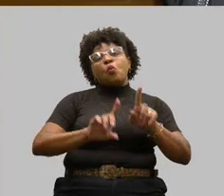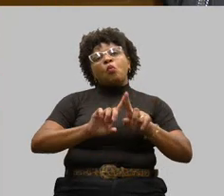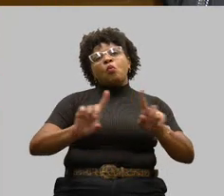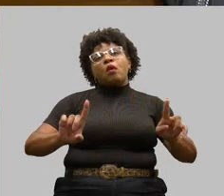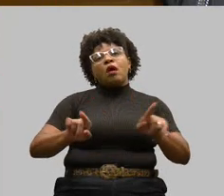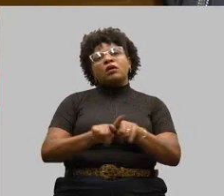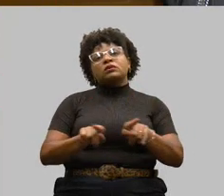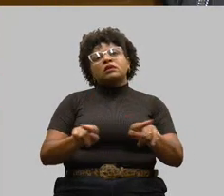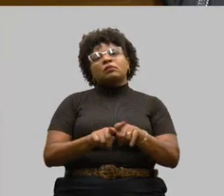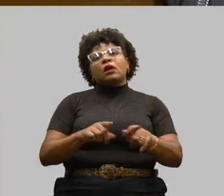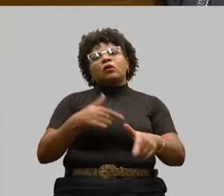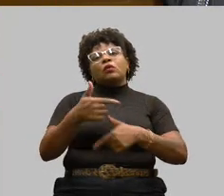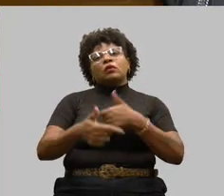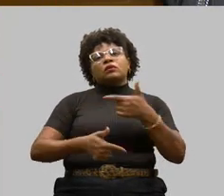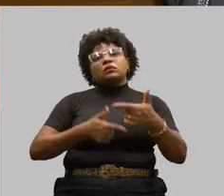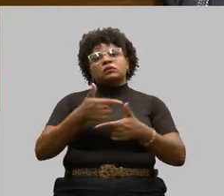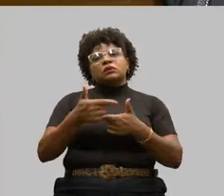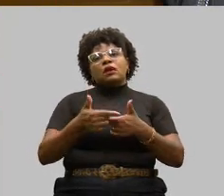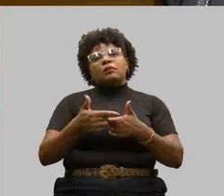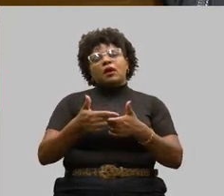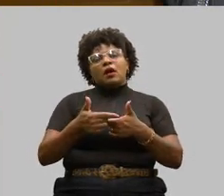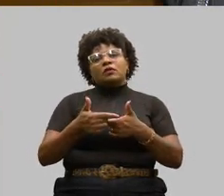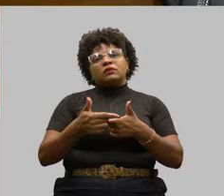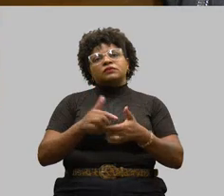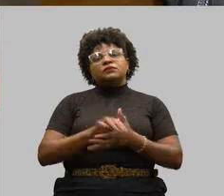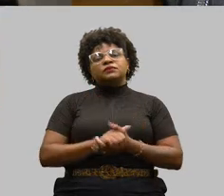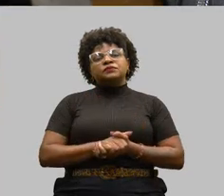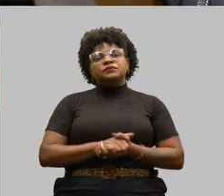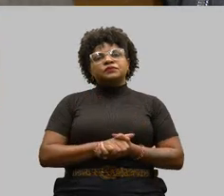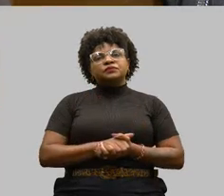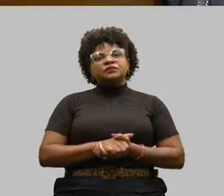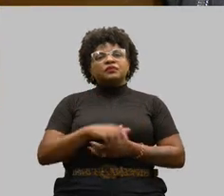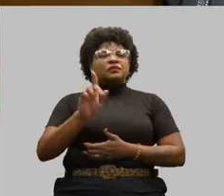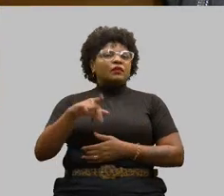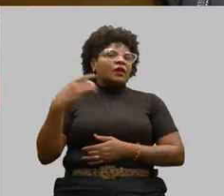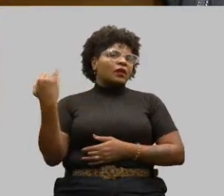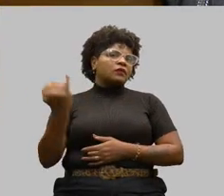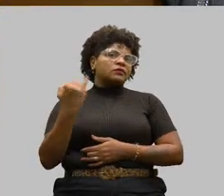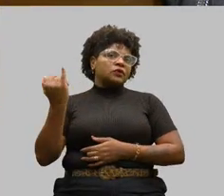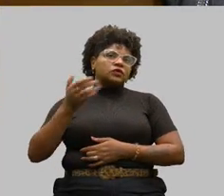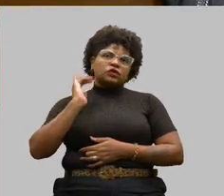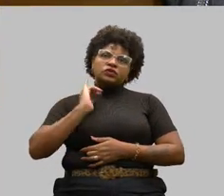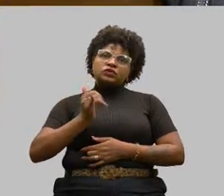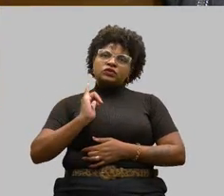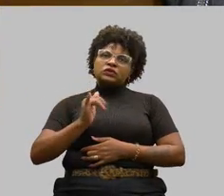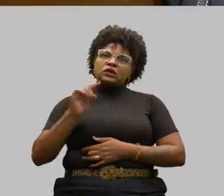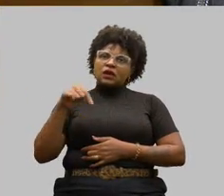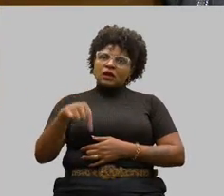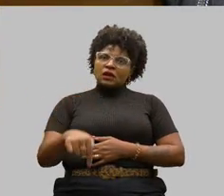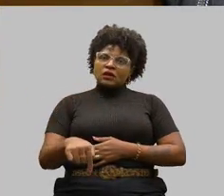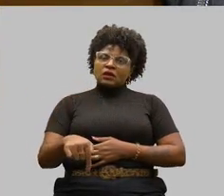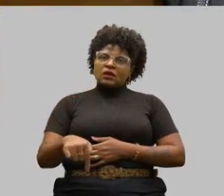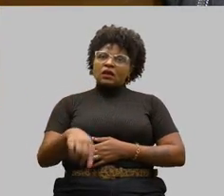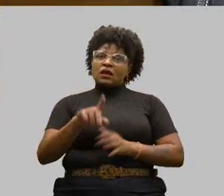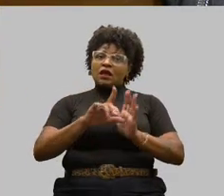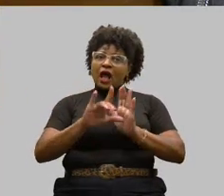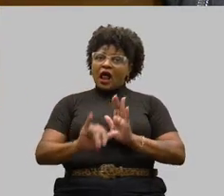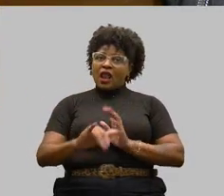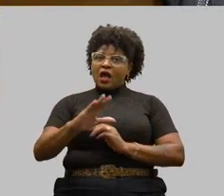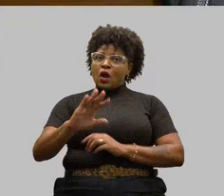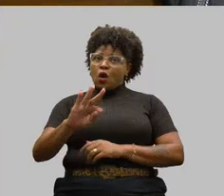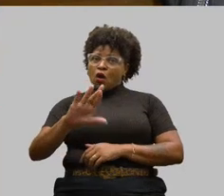os empregos né celetistas então é importante que a gente diga que a lei de cotas que tem